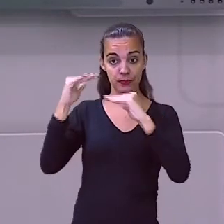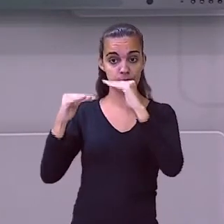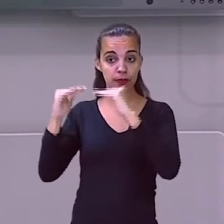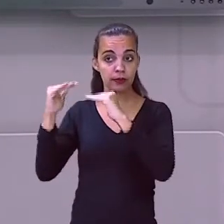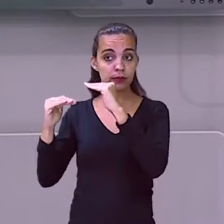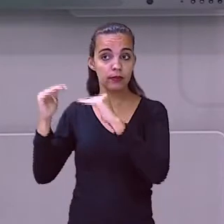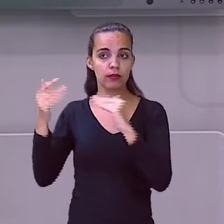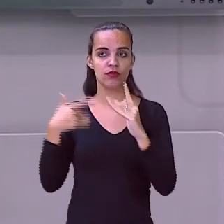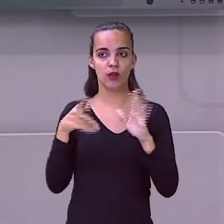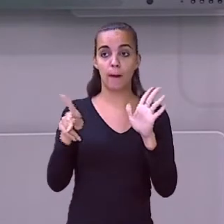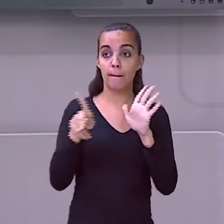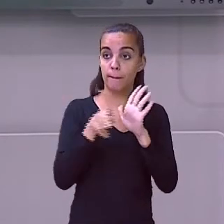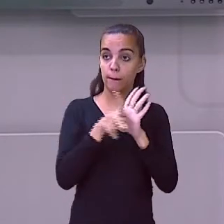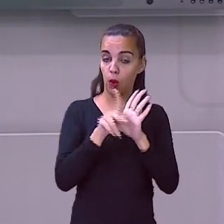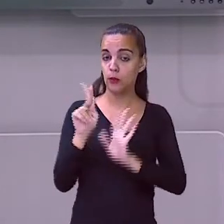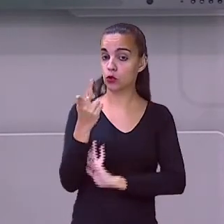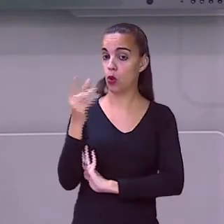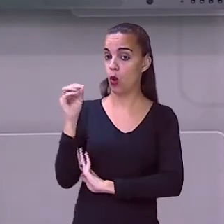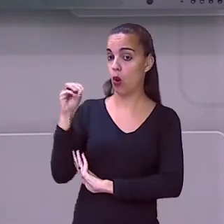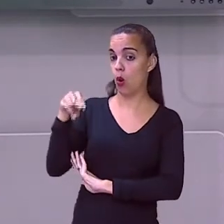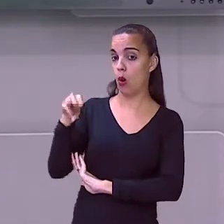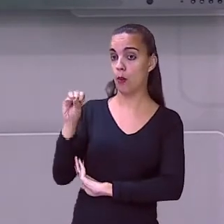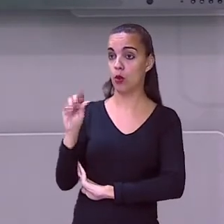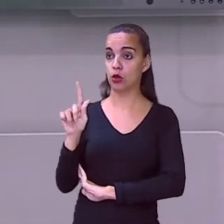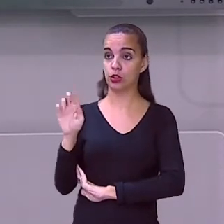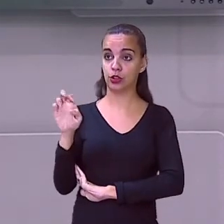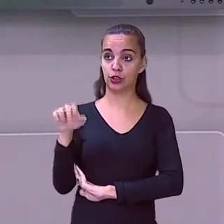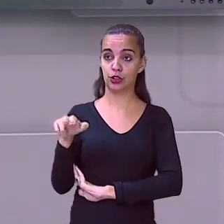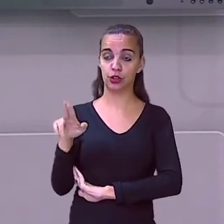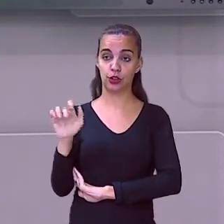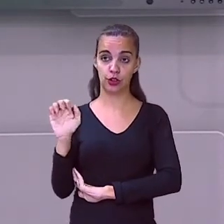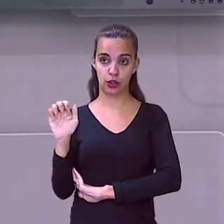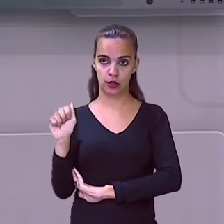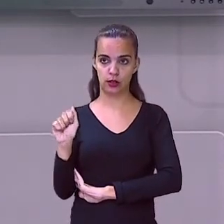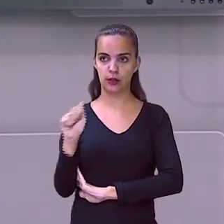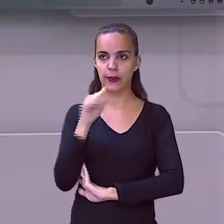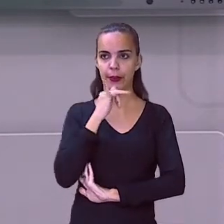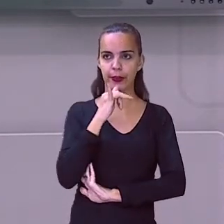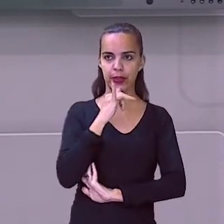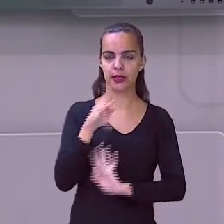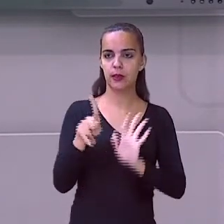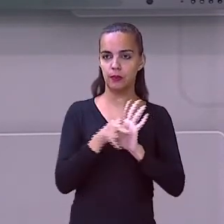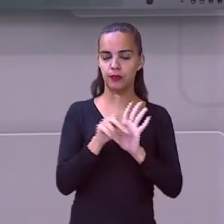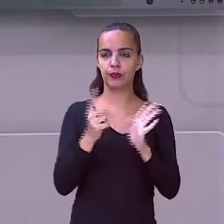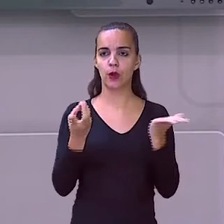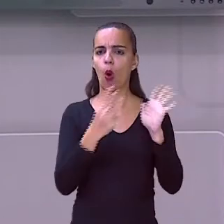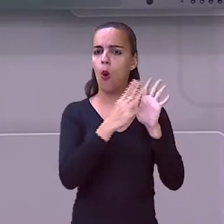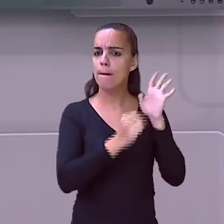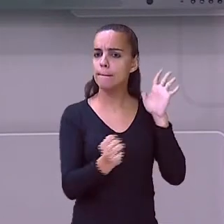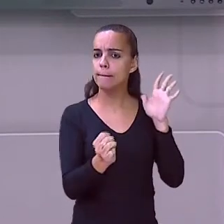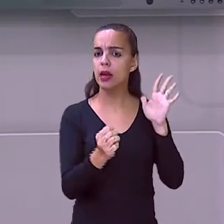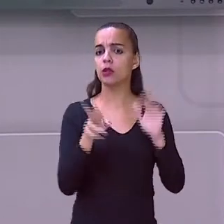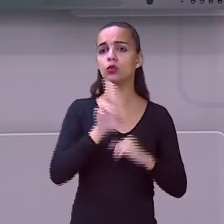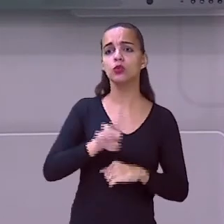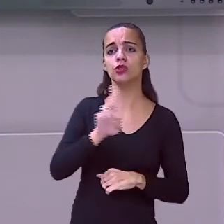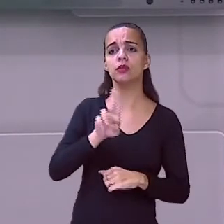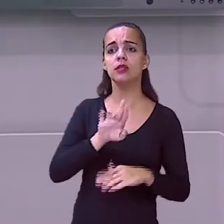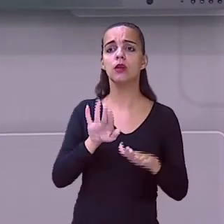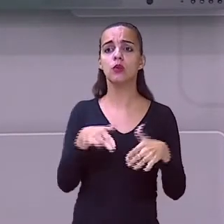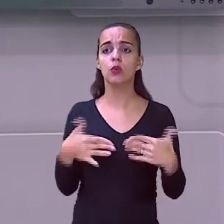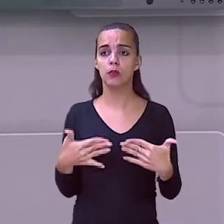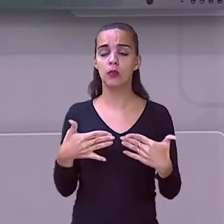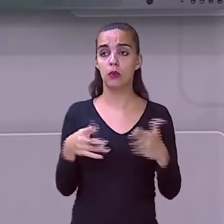misturas homogêneas. Então, aqui a gente tem um método para separar componentes de